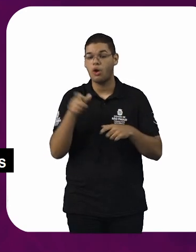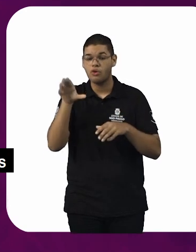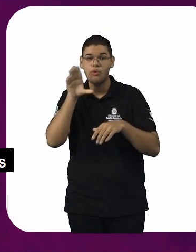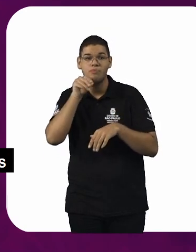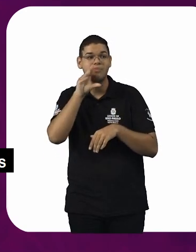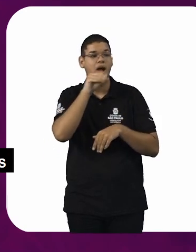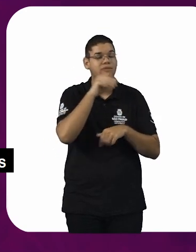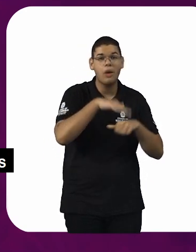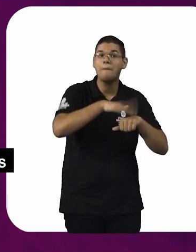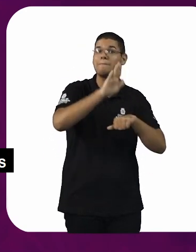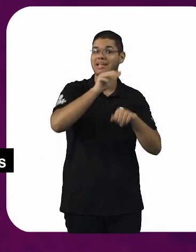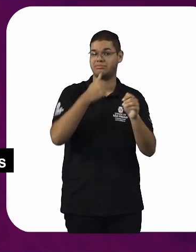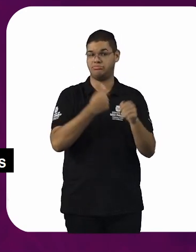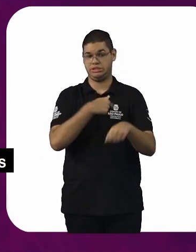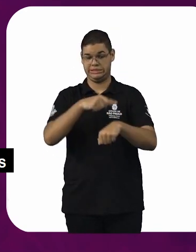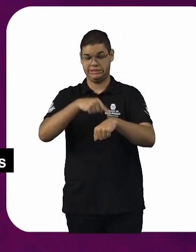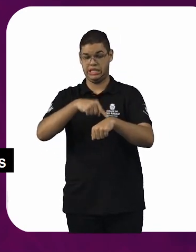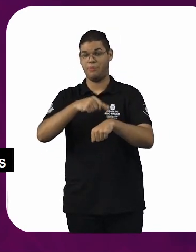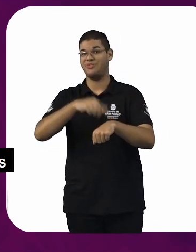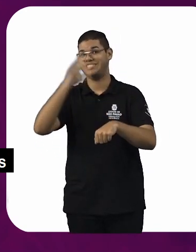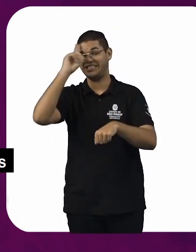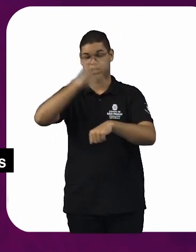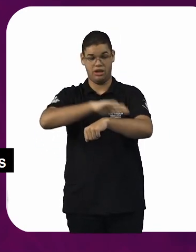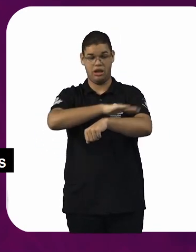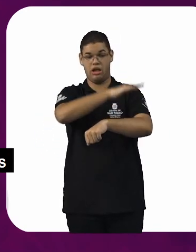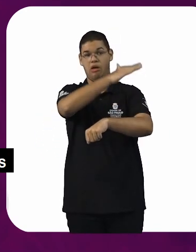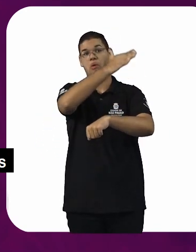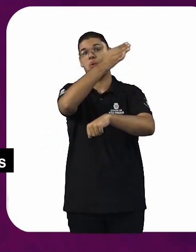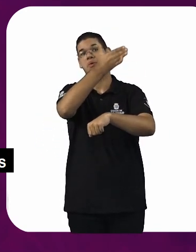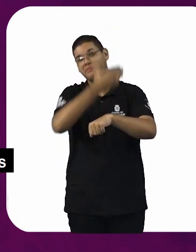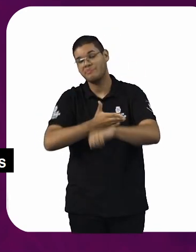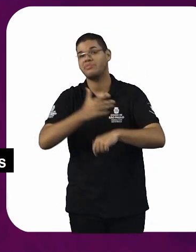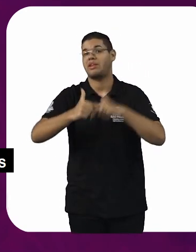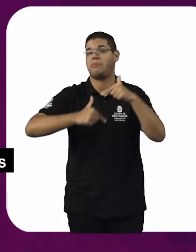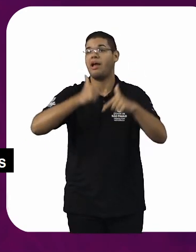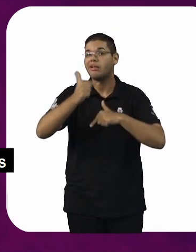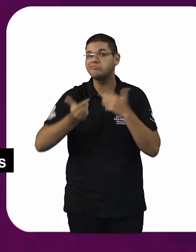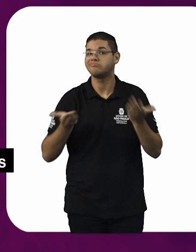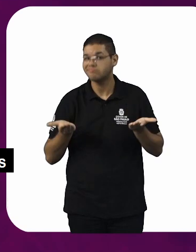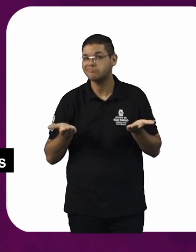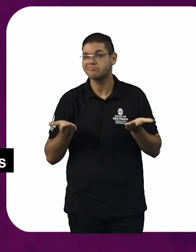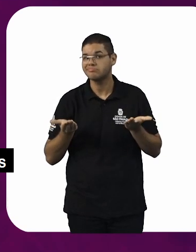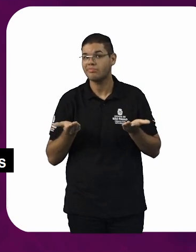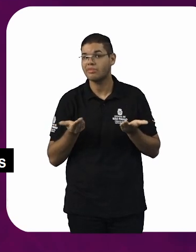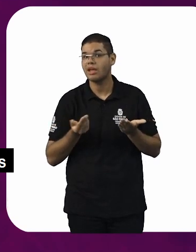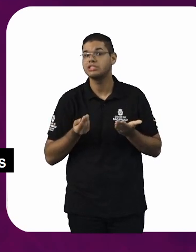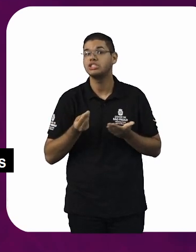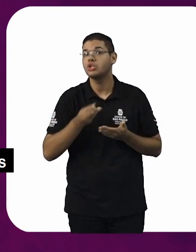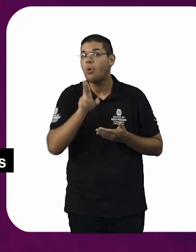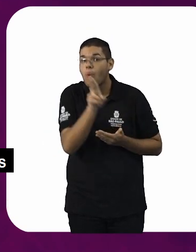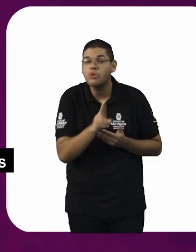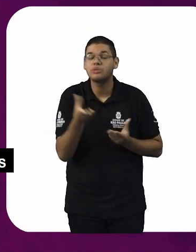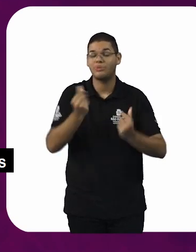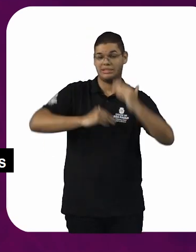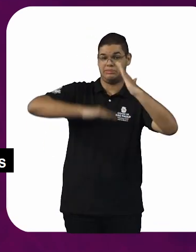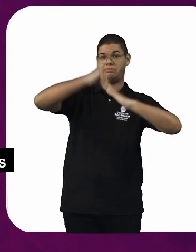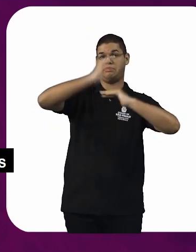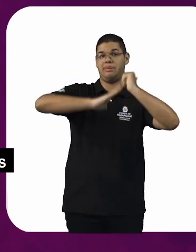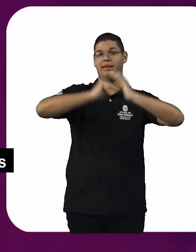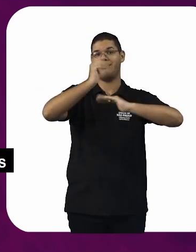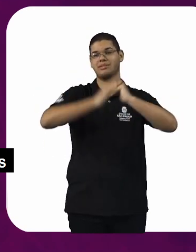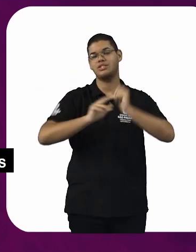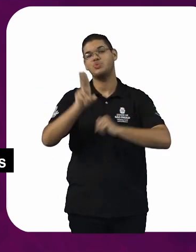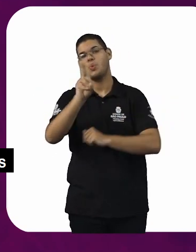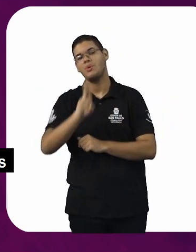mais tempo do nosso dia. E é onde a gente reproduz muitas práticas que entendíamos como, talvez não